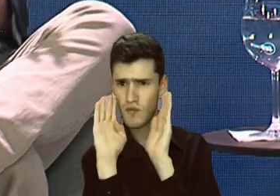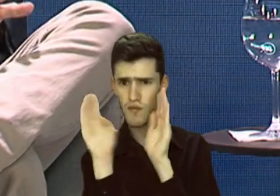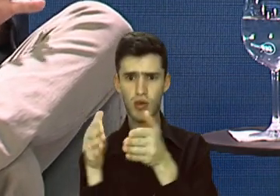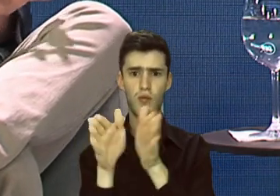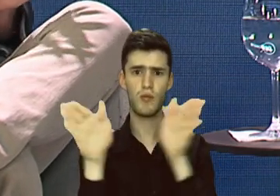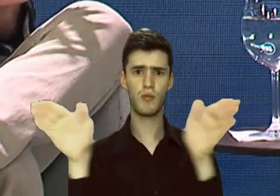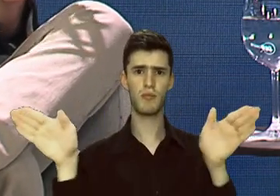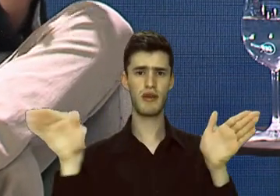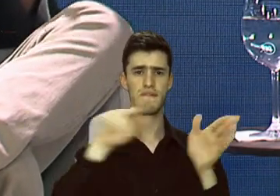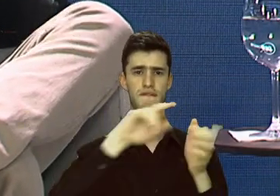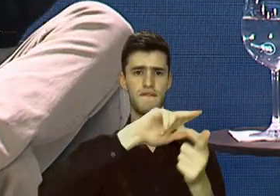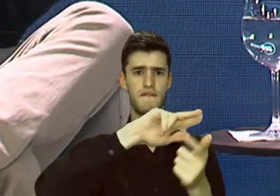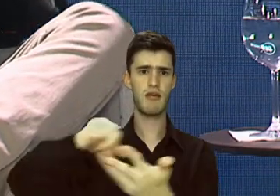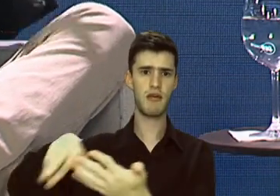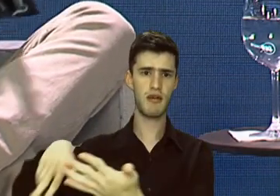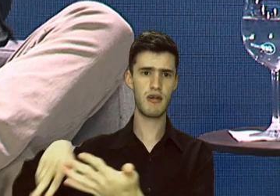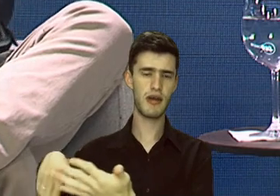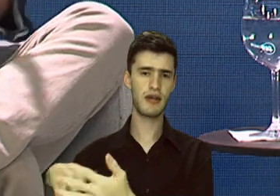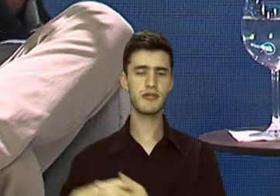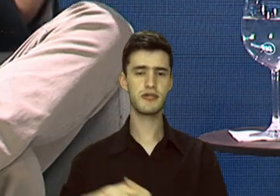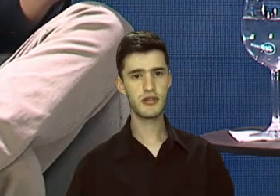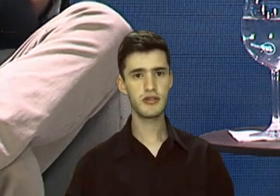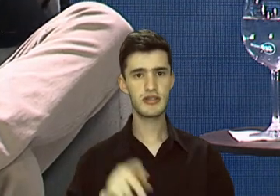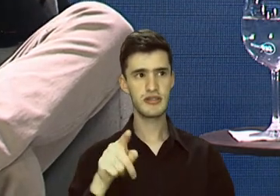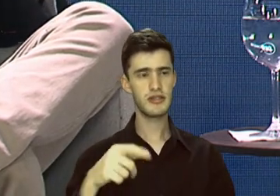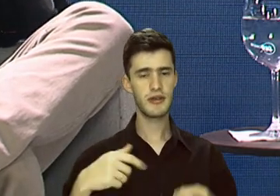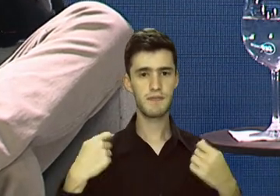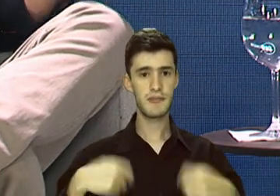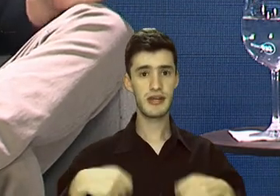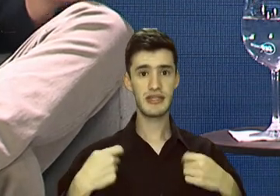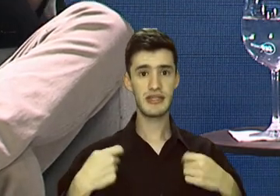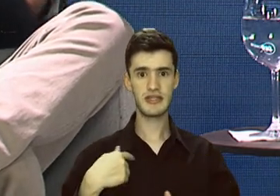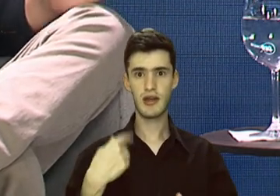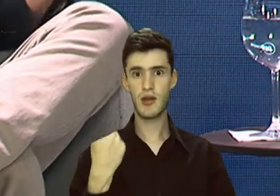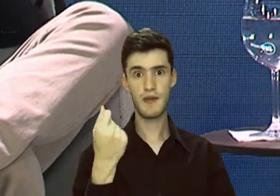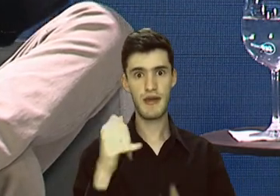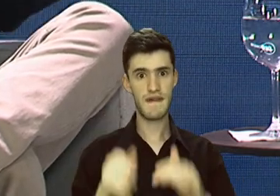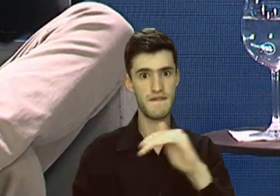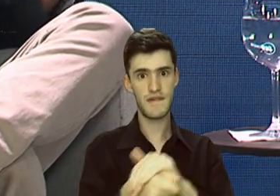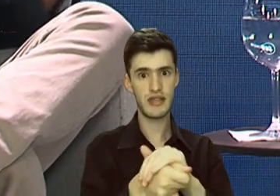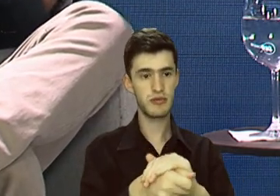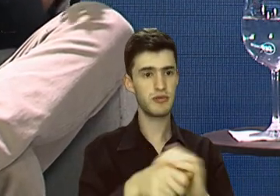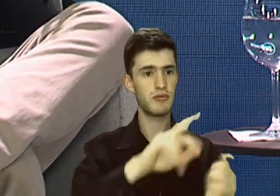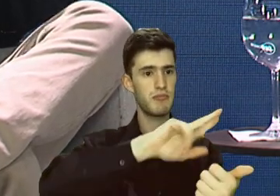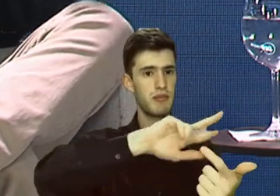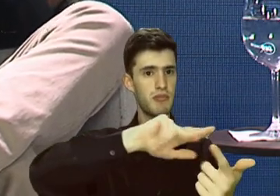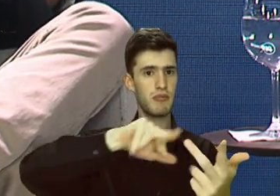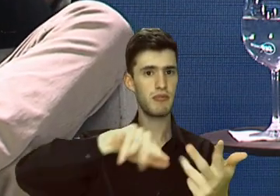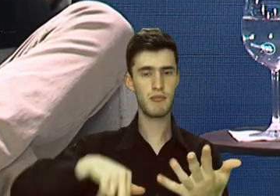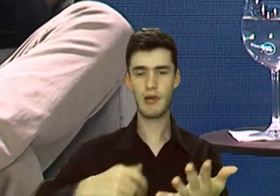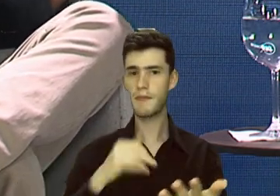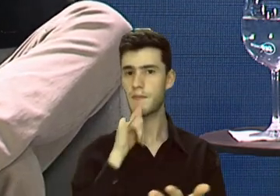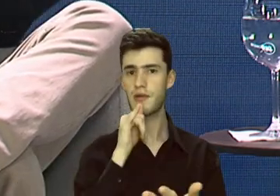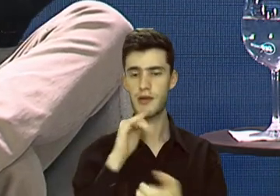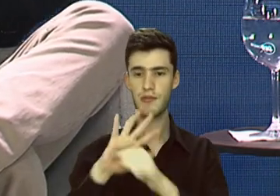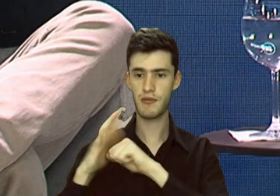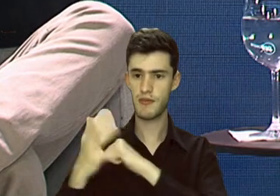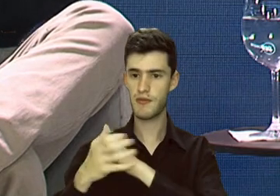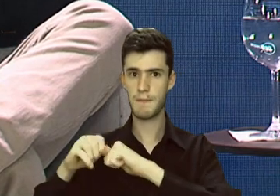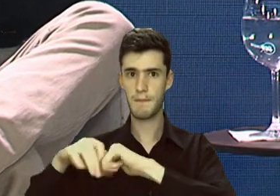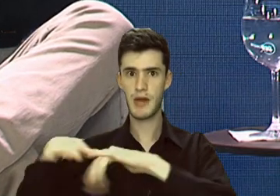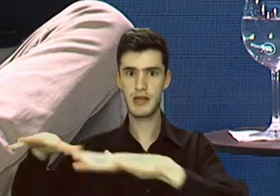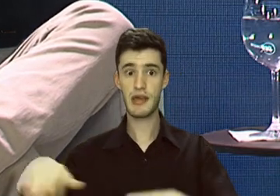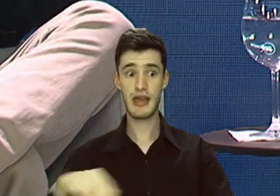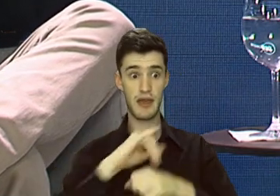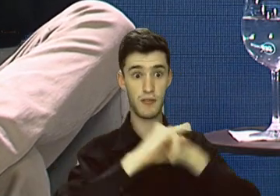diversificar seus ativos a gente tem verticais então na pandemia varejo né e comece foi muito bem enquanto o nosso